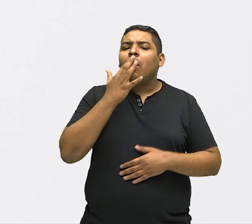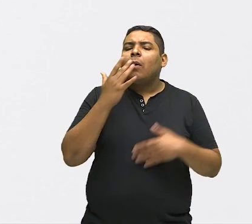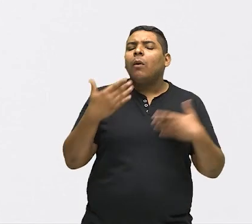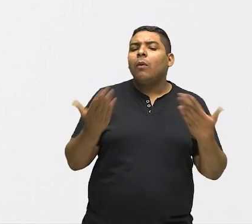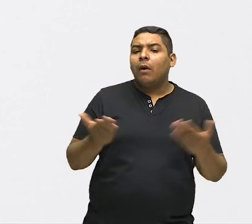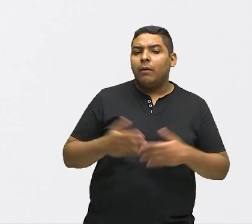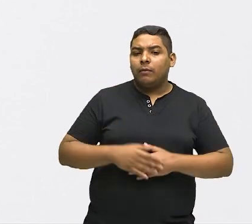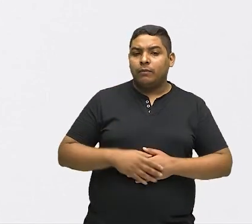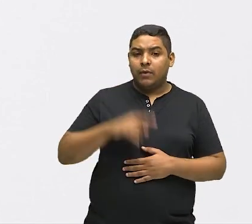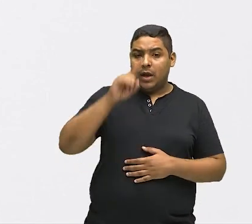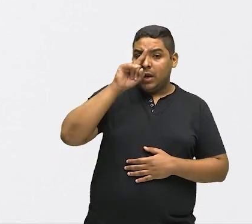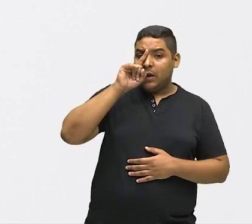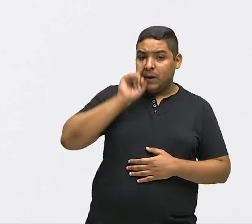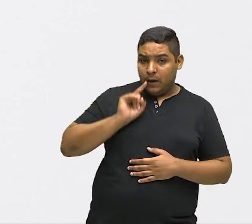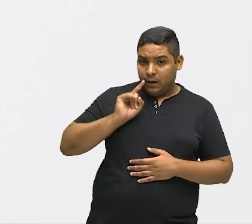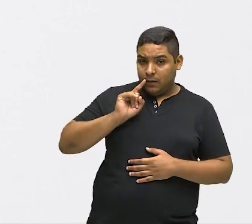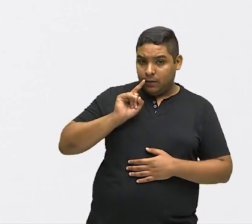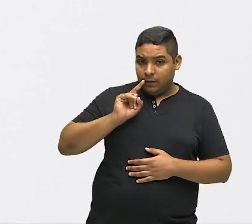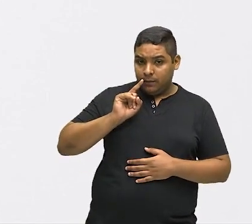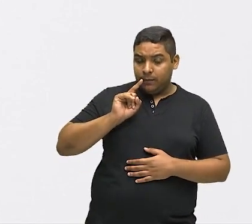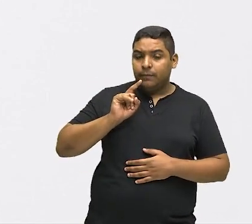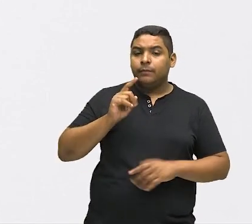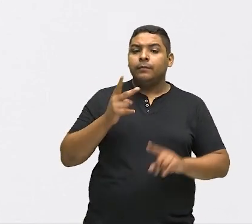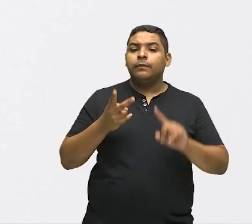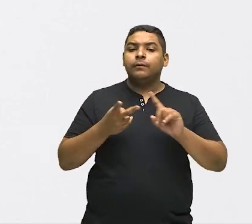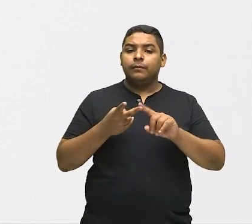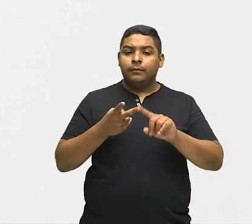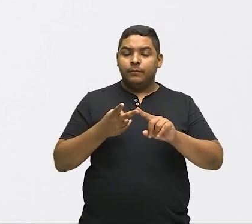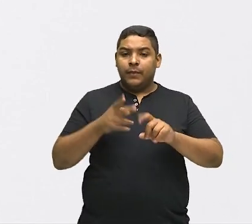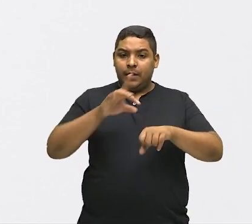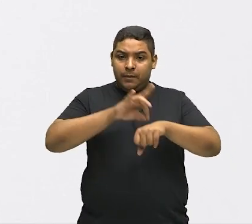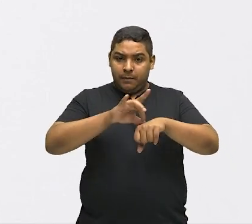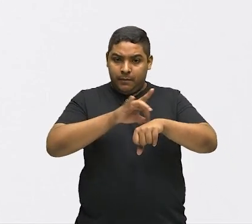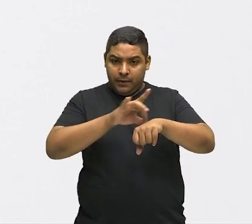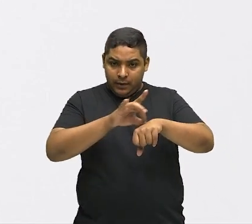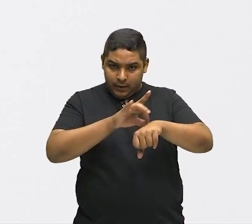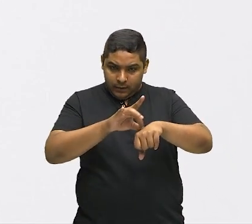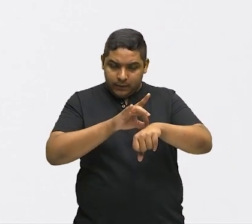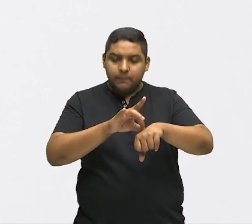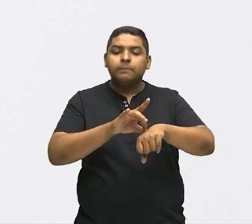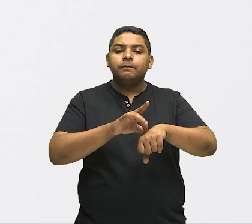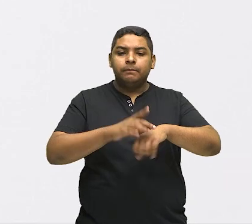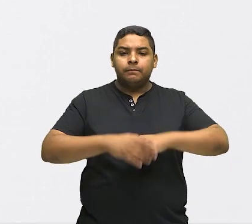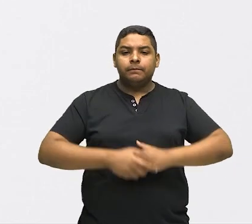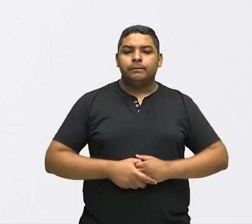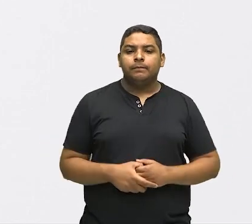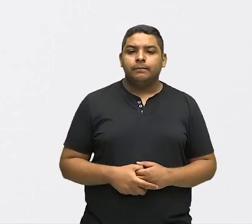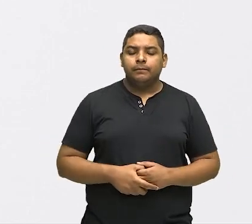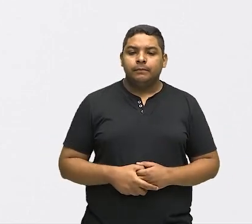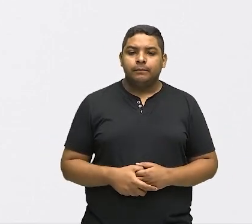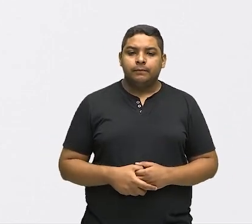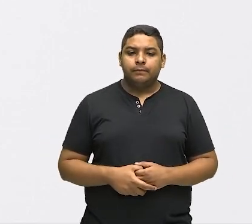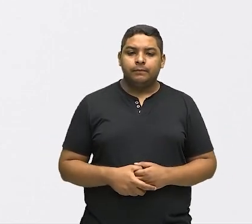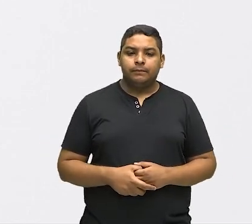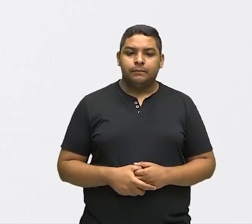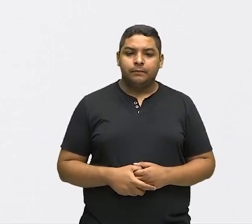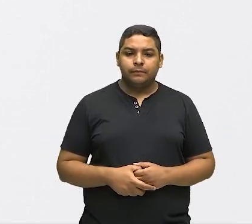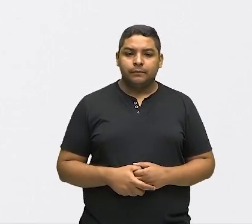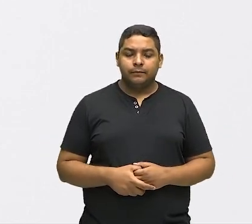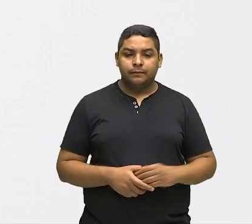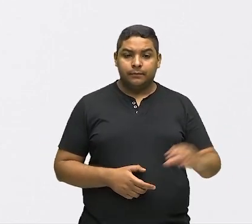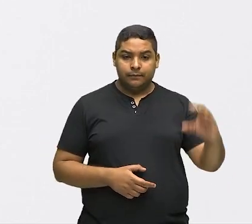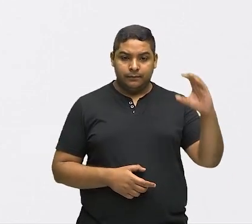É yellow, amarelo and black e preto. Tudo bem? Vamos à letra C.